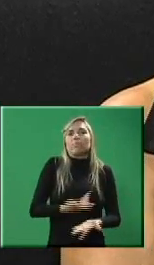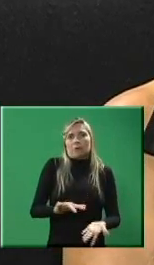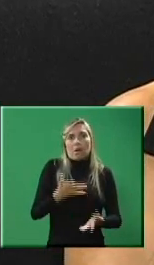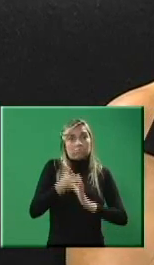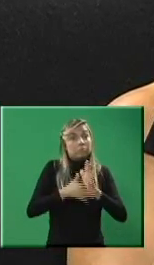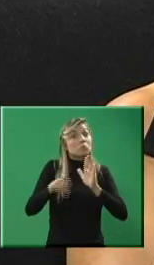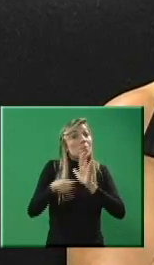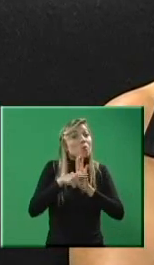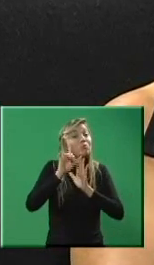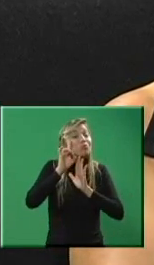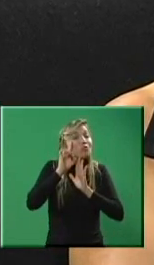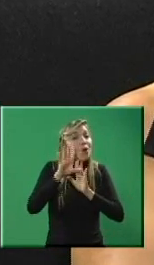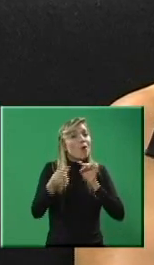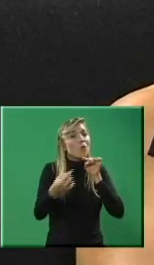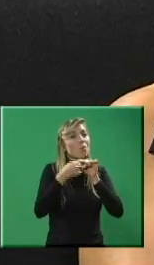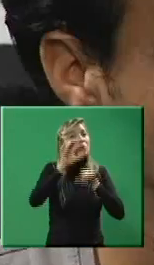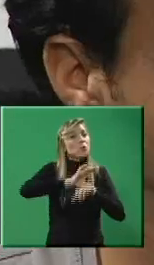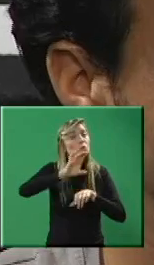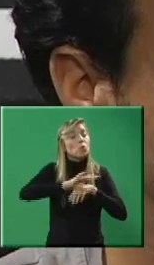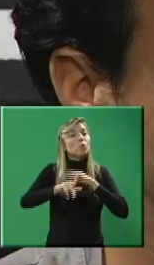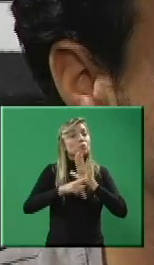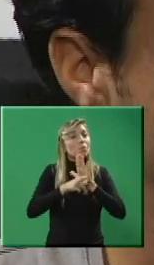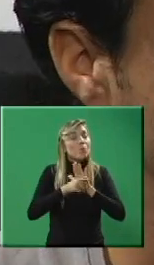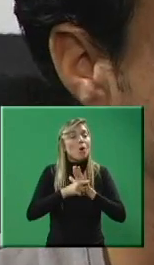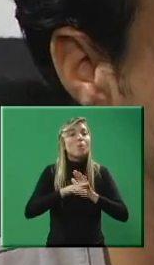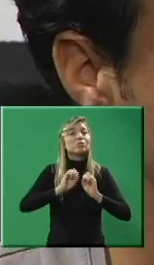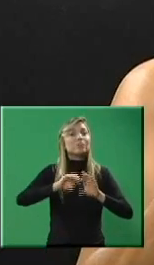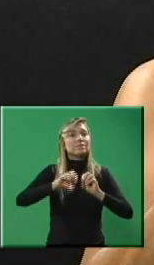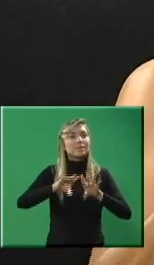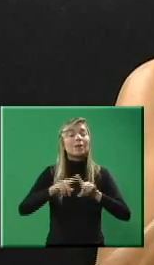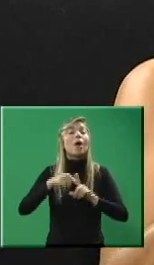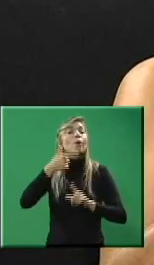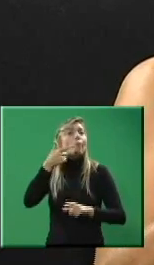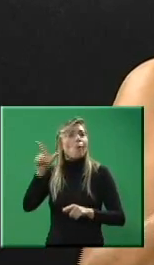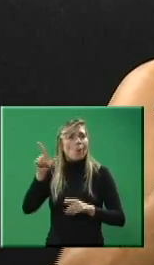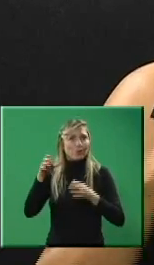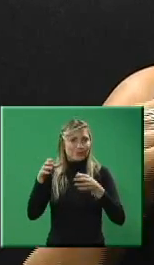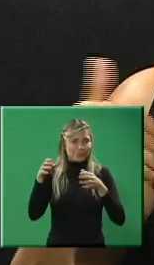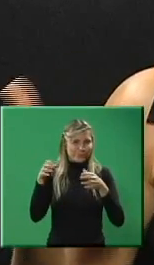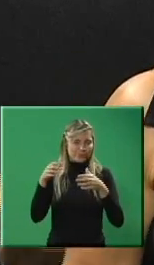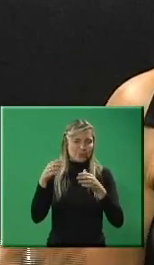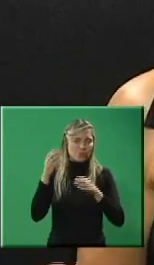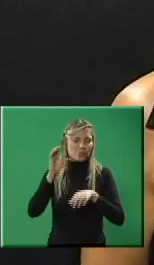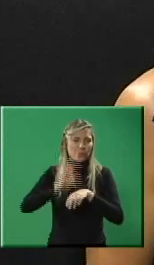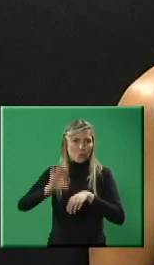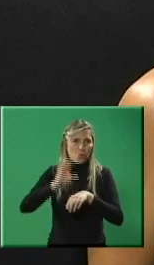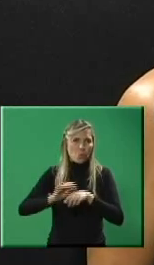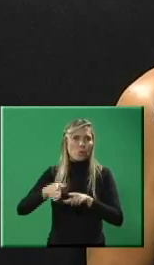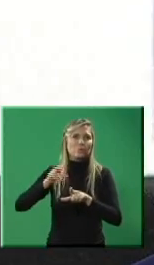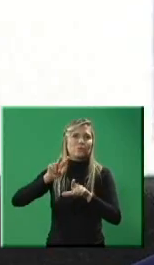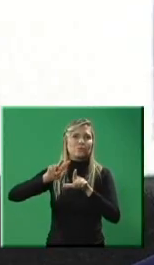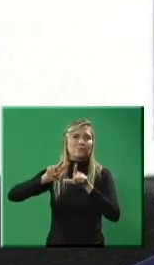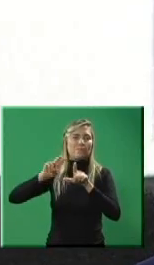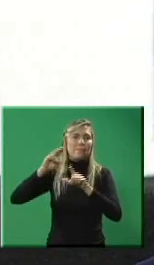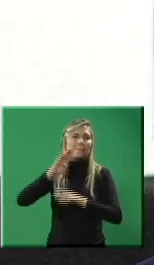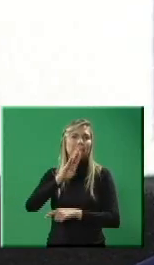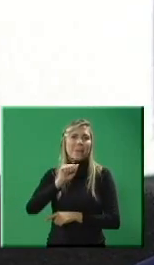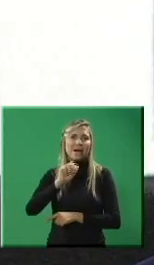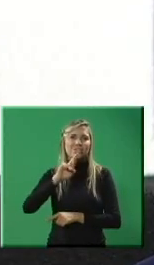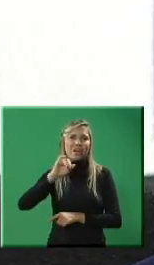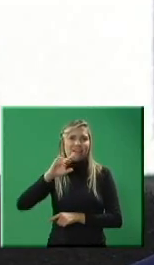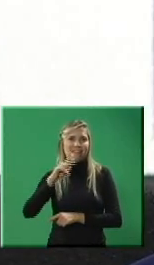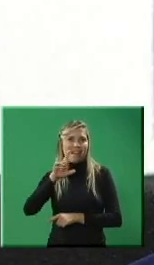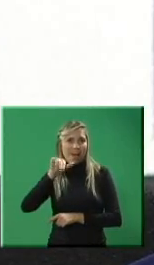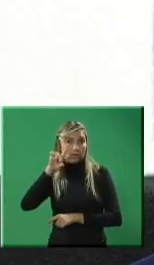tem acontecido aqui dentro da FUNED-UENG? Os cursos de bacharelado, que têm visto a importância da comunicação com as